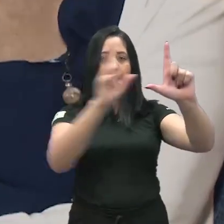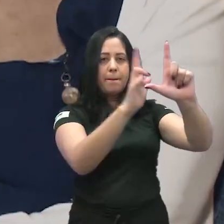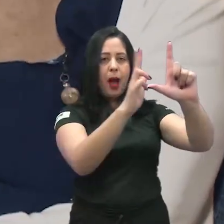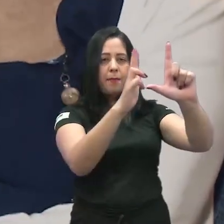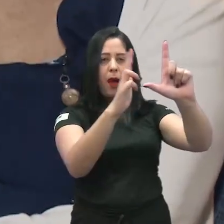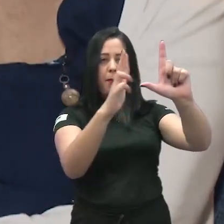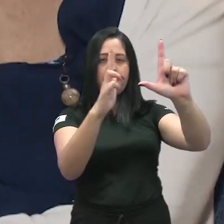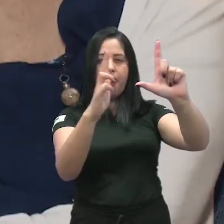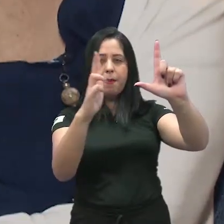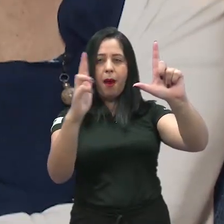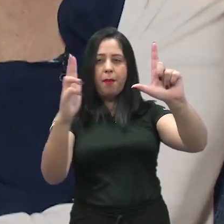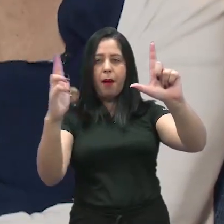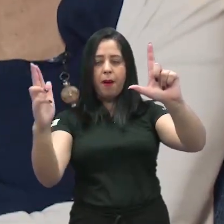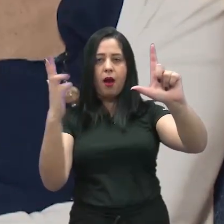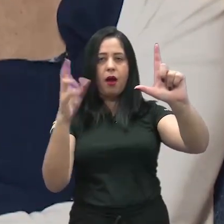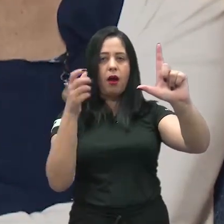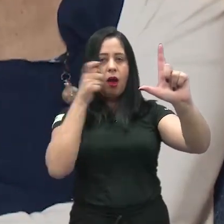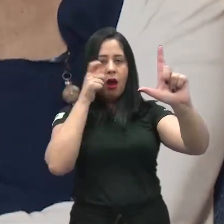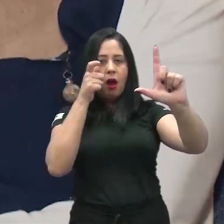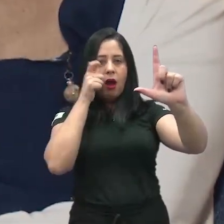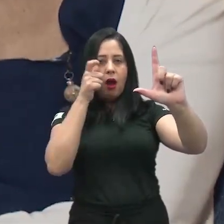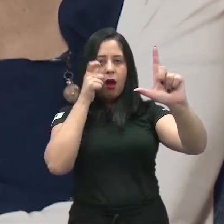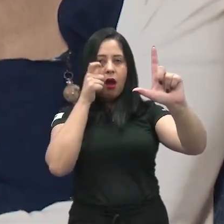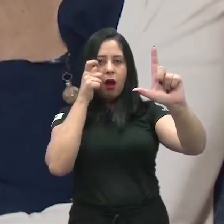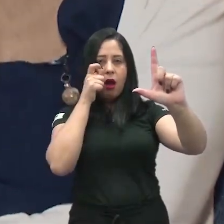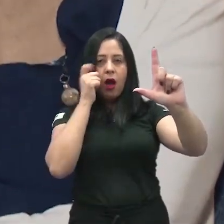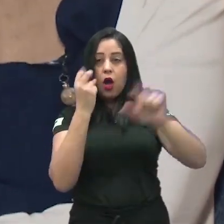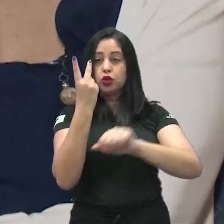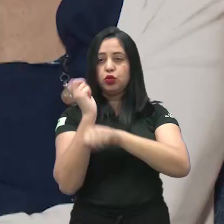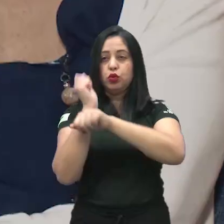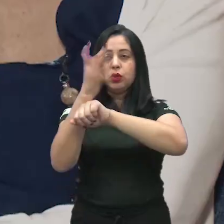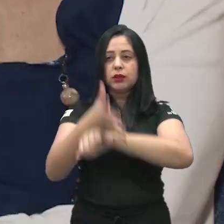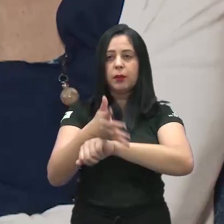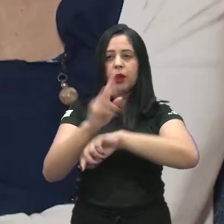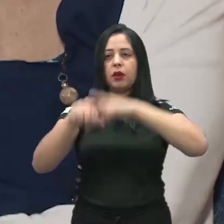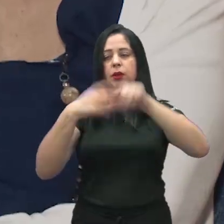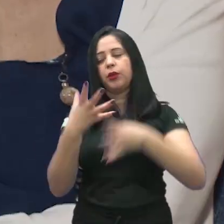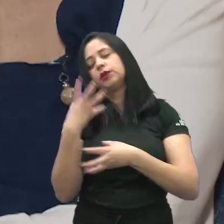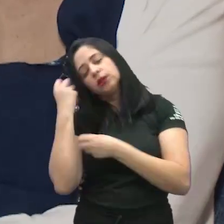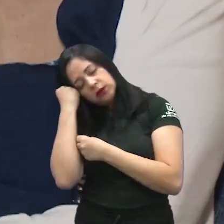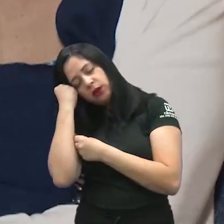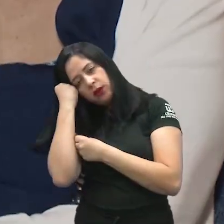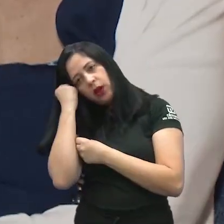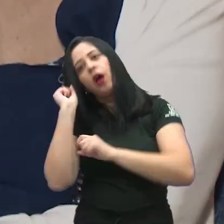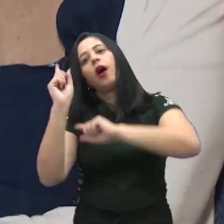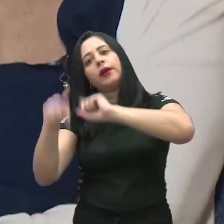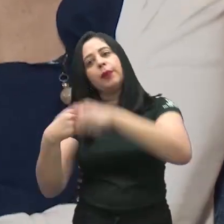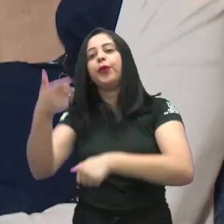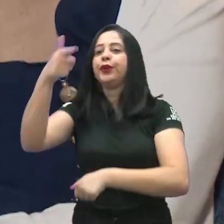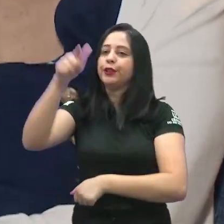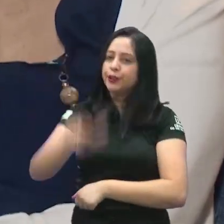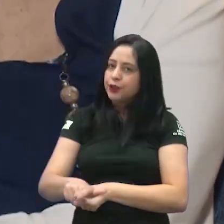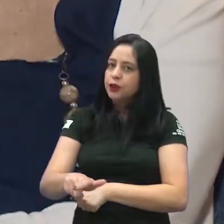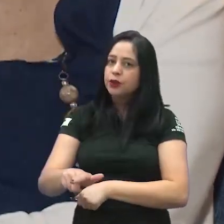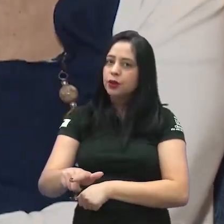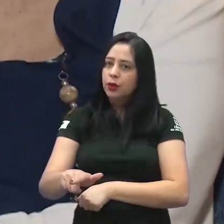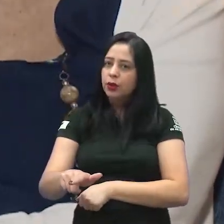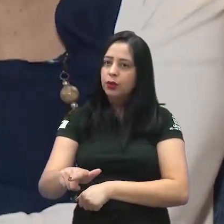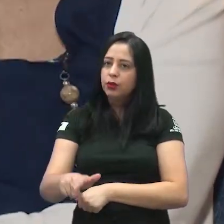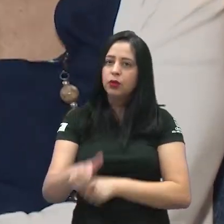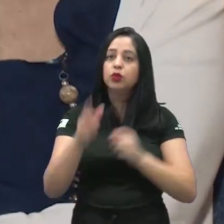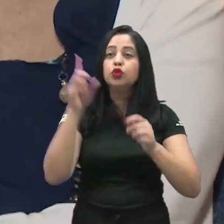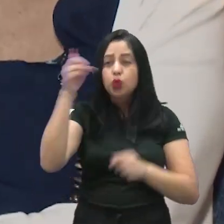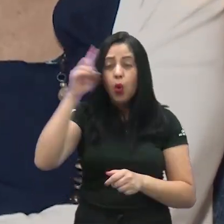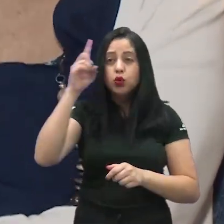se anestesiar, até chegar 2 da manhã o corpo capotar e acorda no dia seguinte. Começa